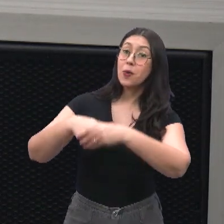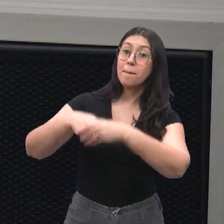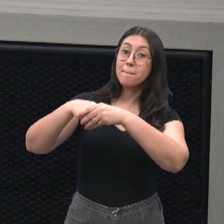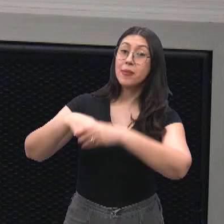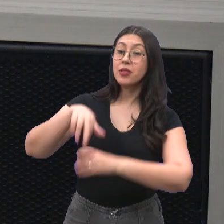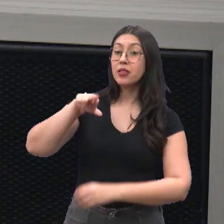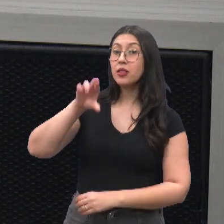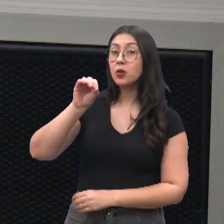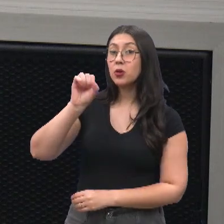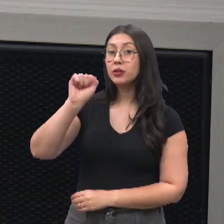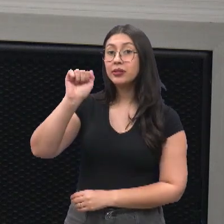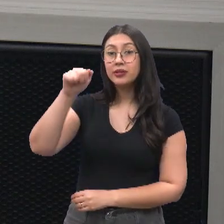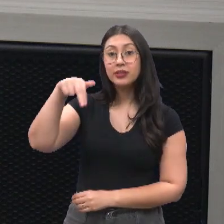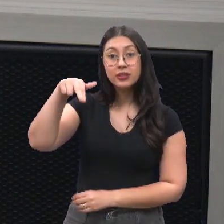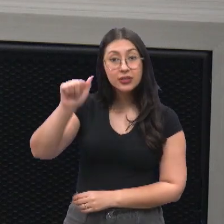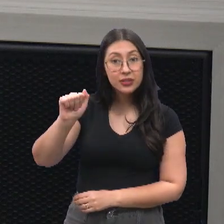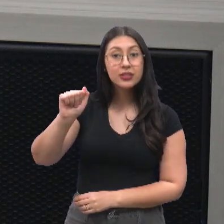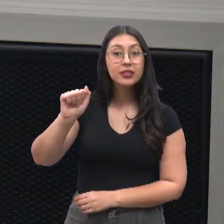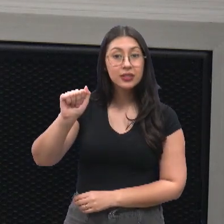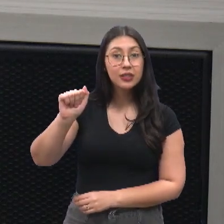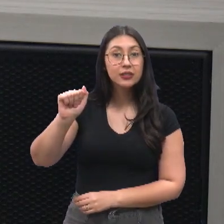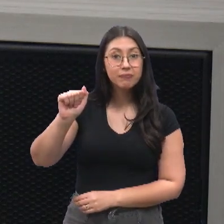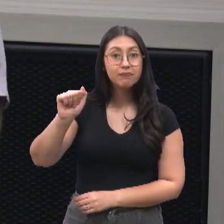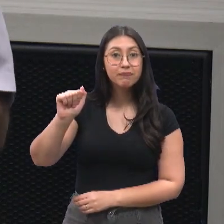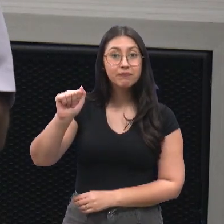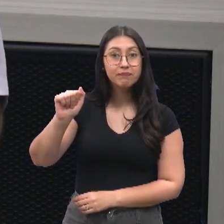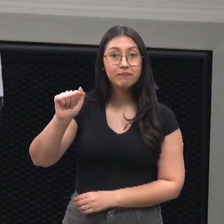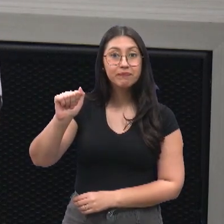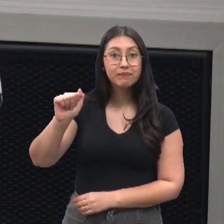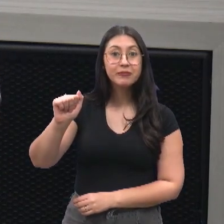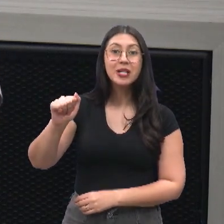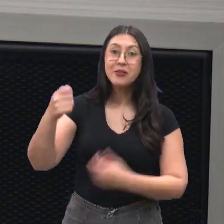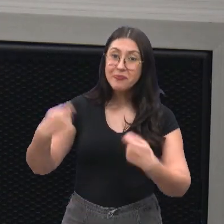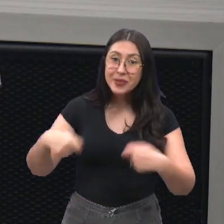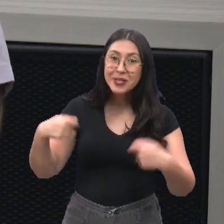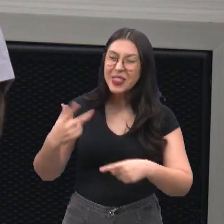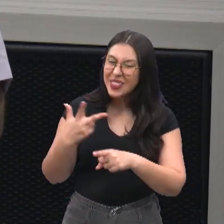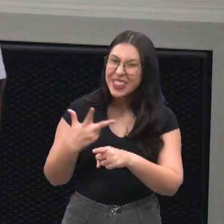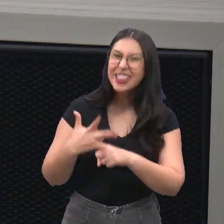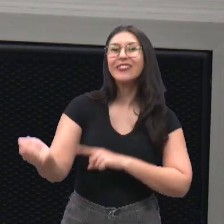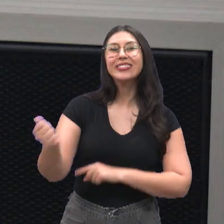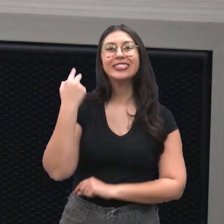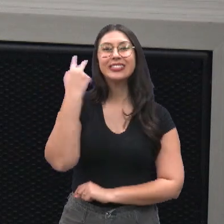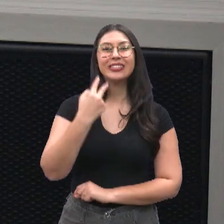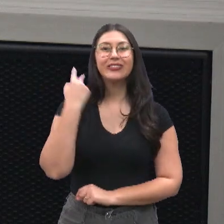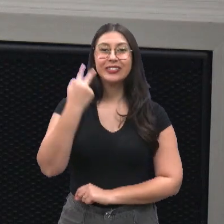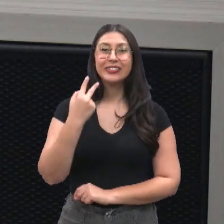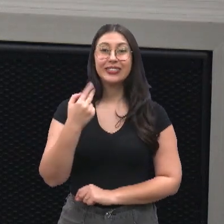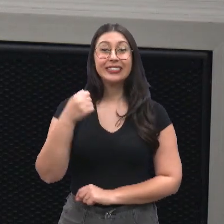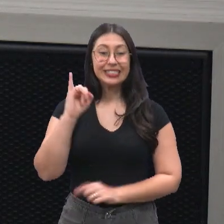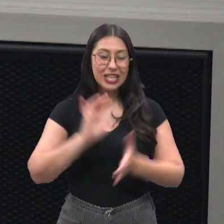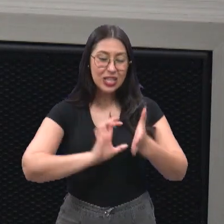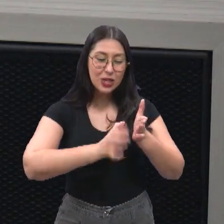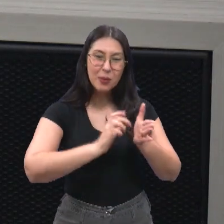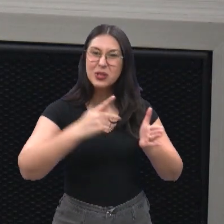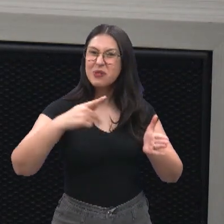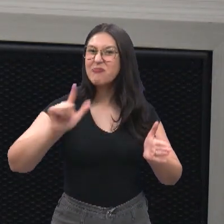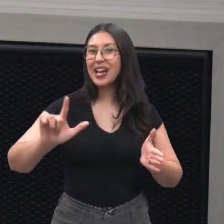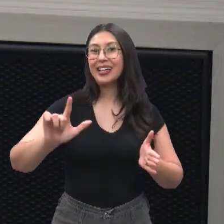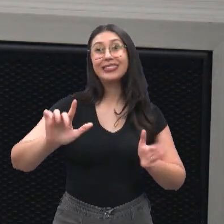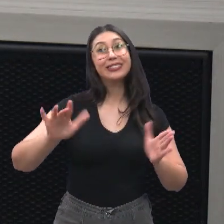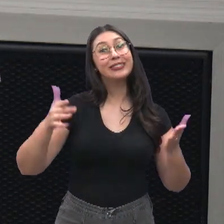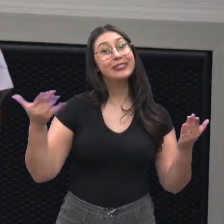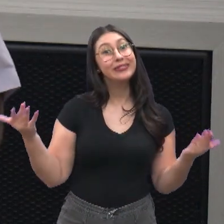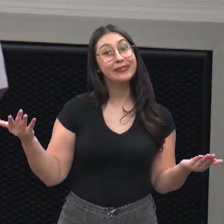Rosana Rabelo, que era para estar aqui vereadora nessa casa se tivesse no PL, estava eleita no PL.